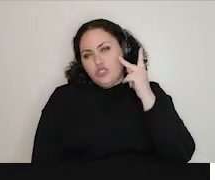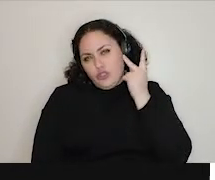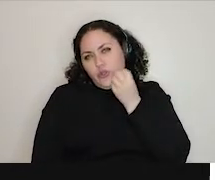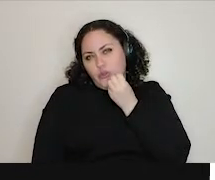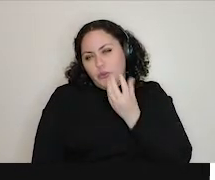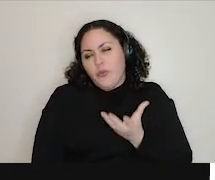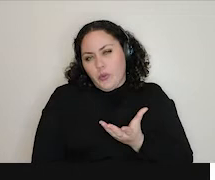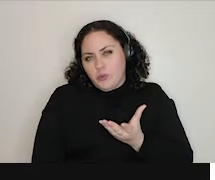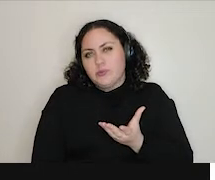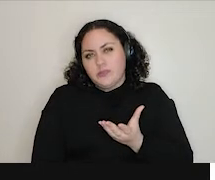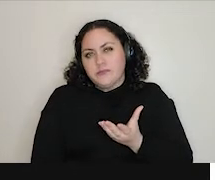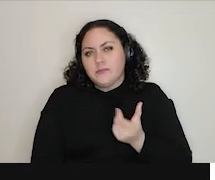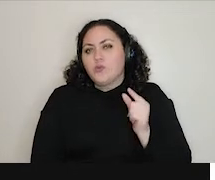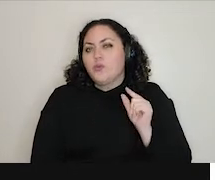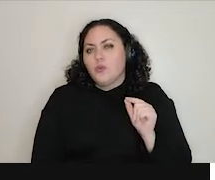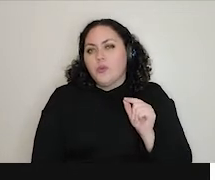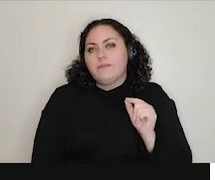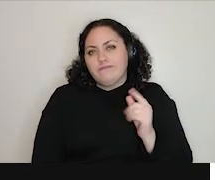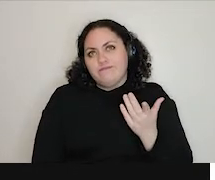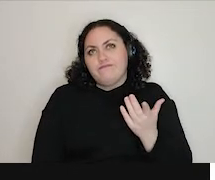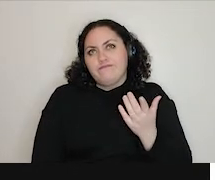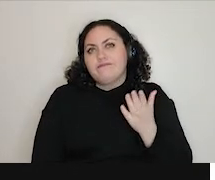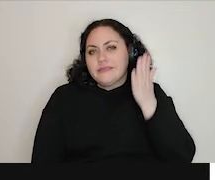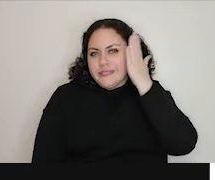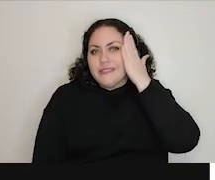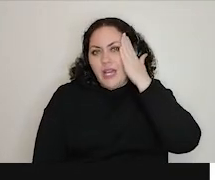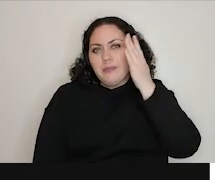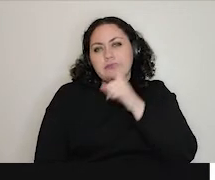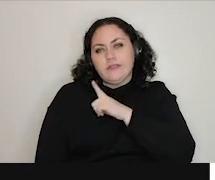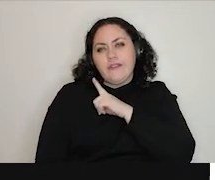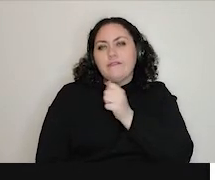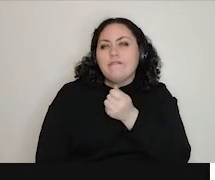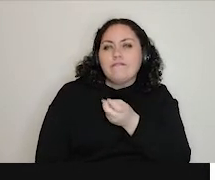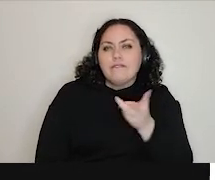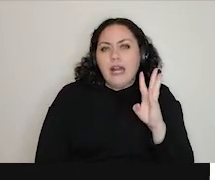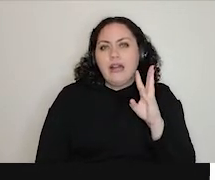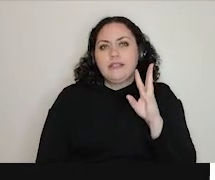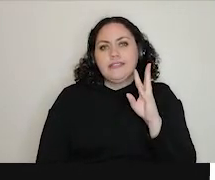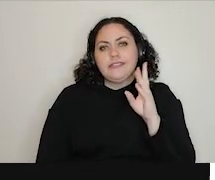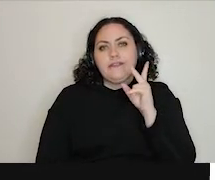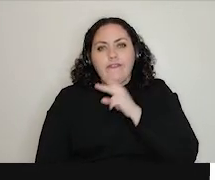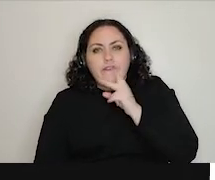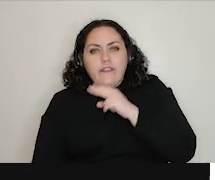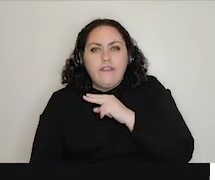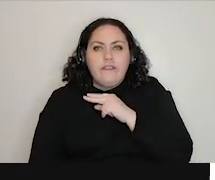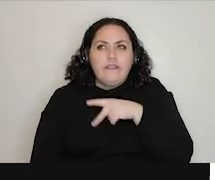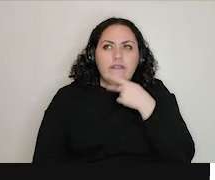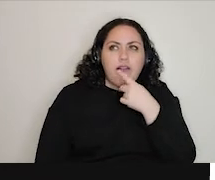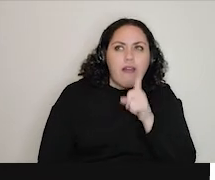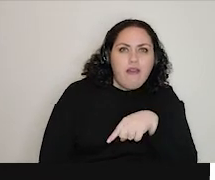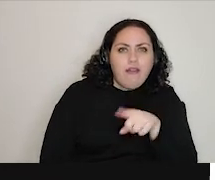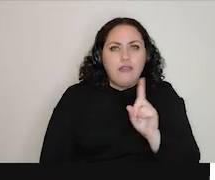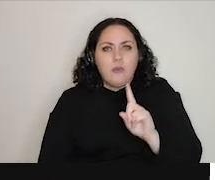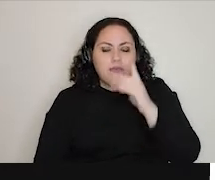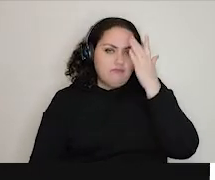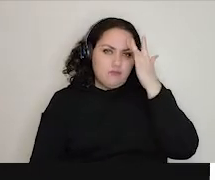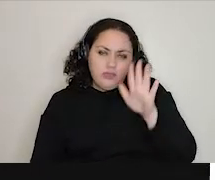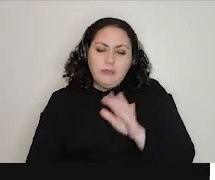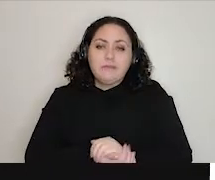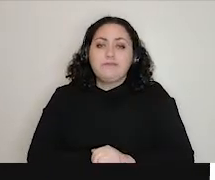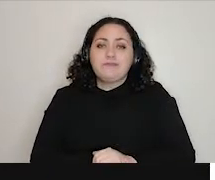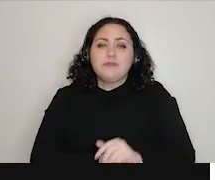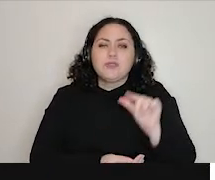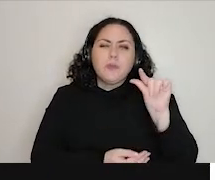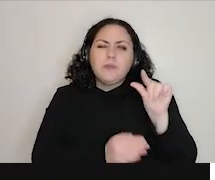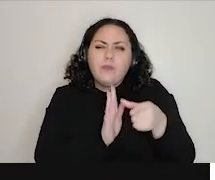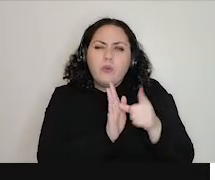tem uma história, né, que enfim, a história para ser contada, e também tem muitas especulações por trás